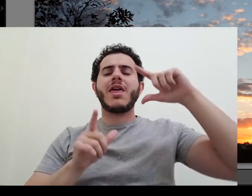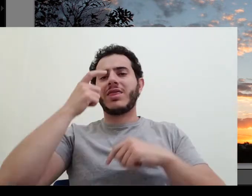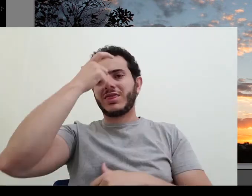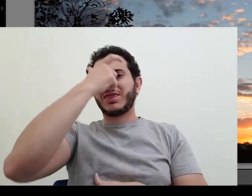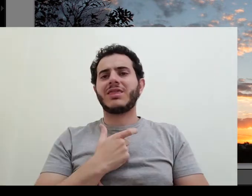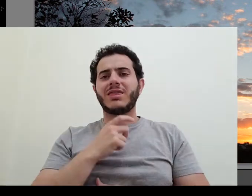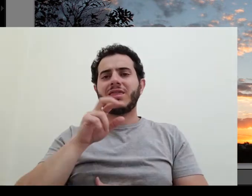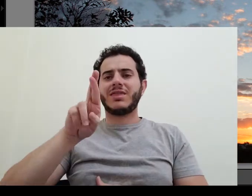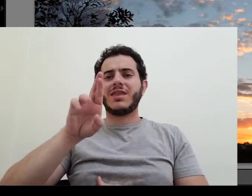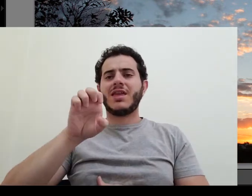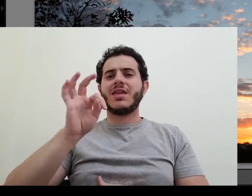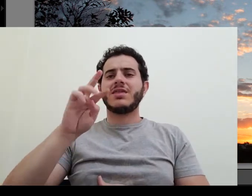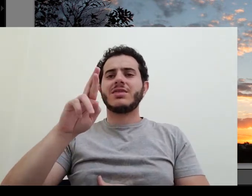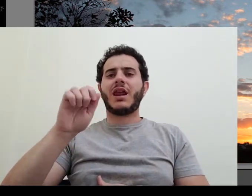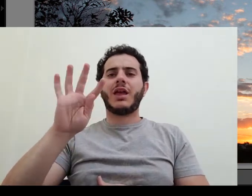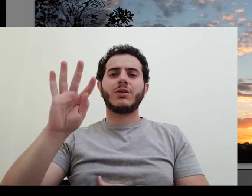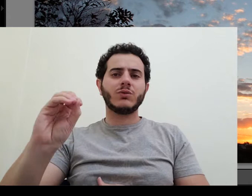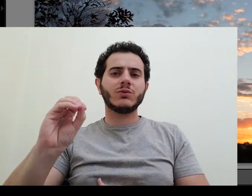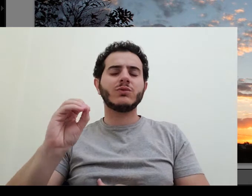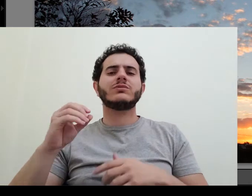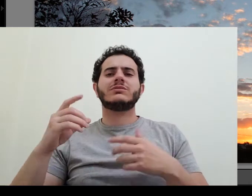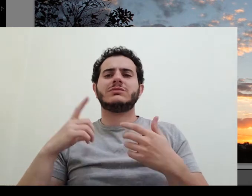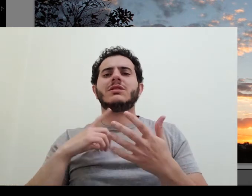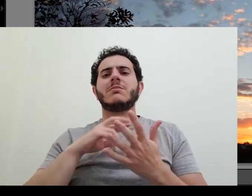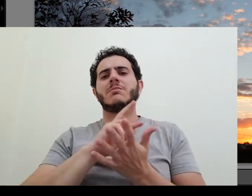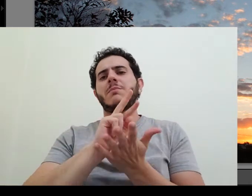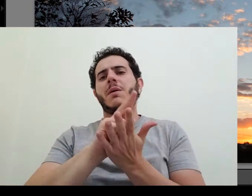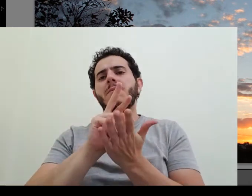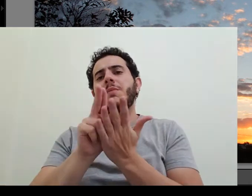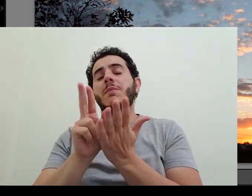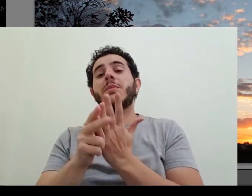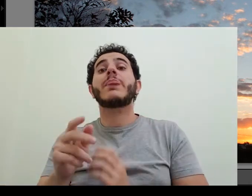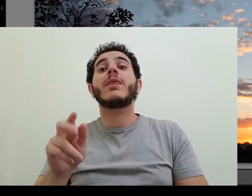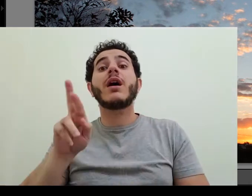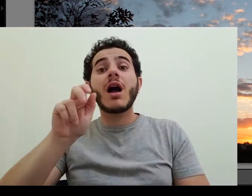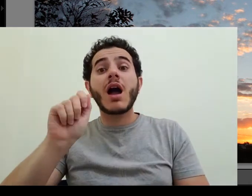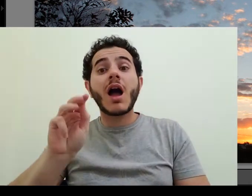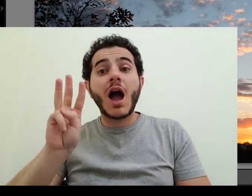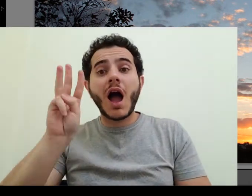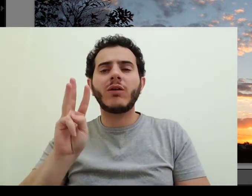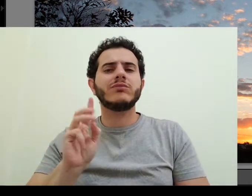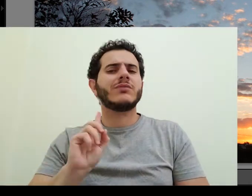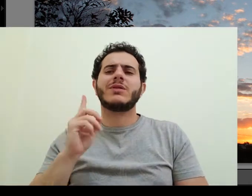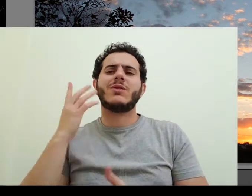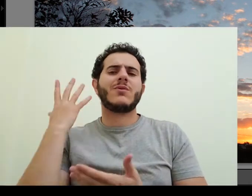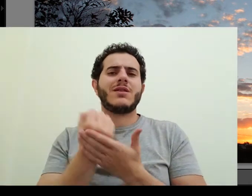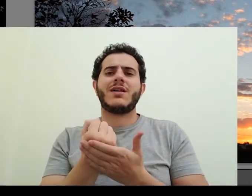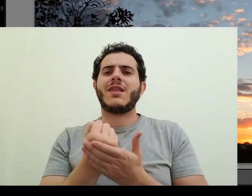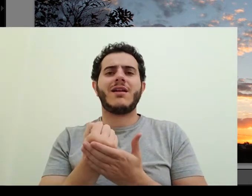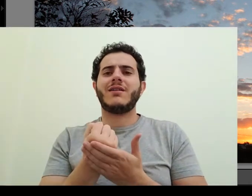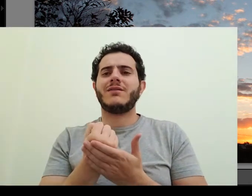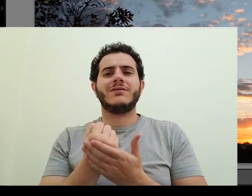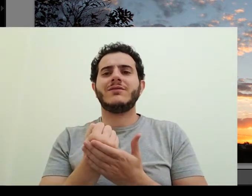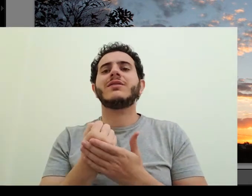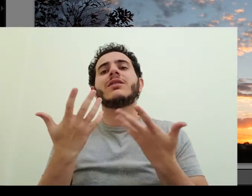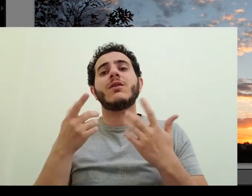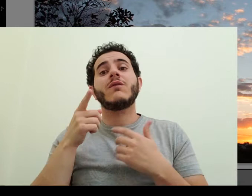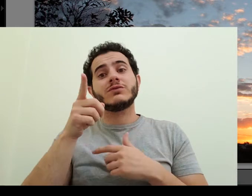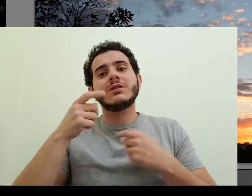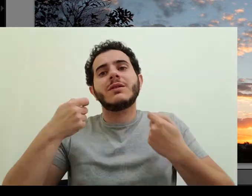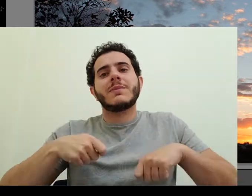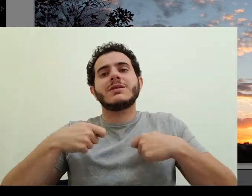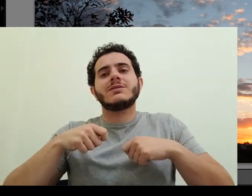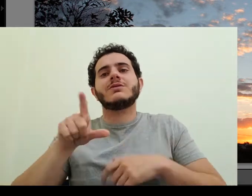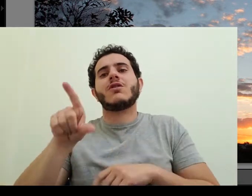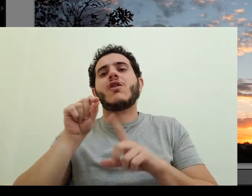são basicamente esses. O arquivo RAW não grava esse estilo de cor, então você precisa escolher o estilo de cor que você quer